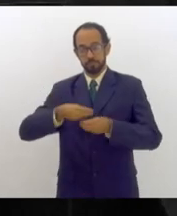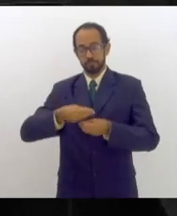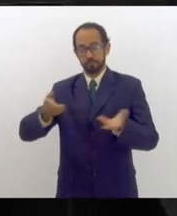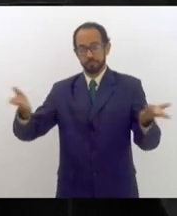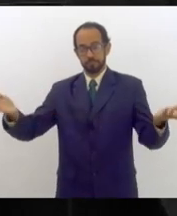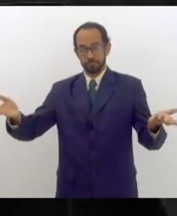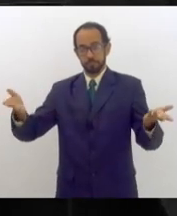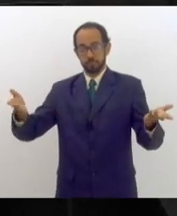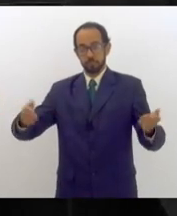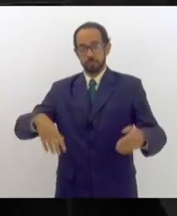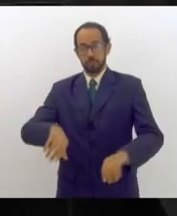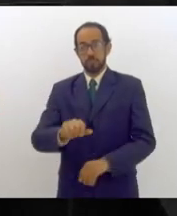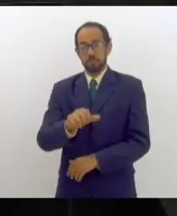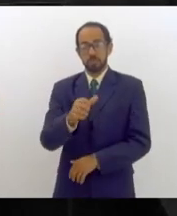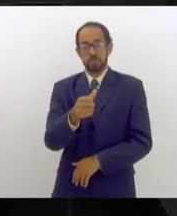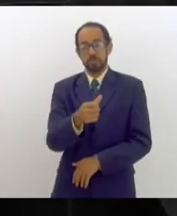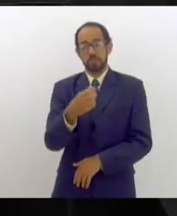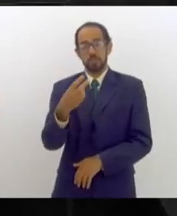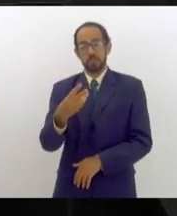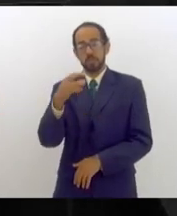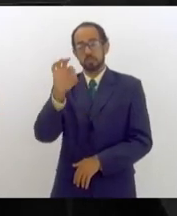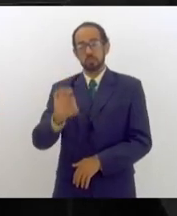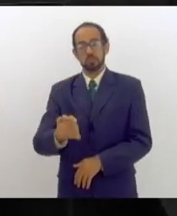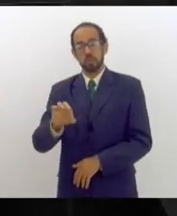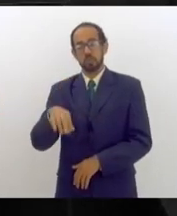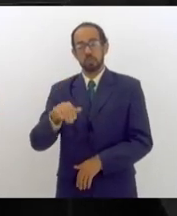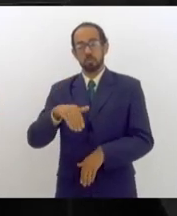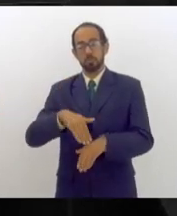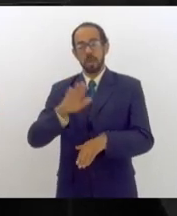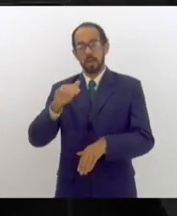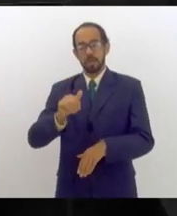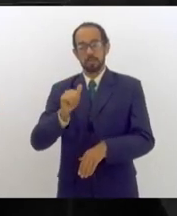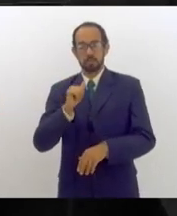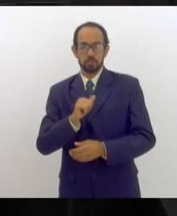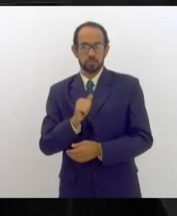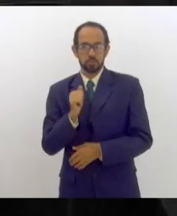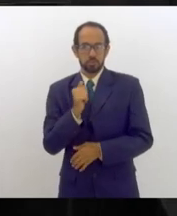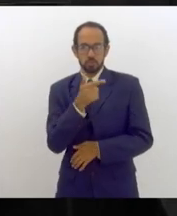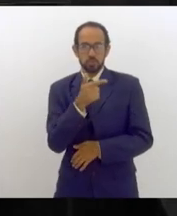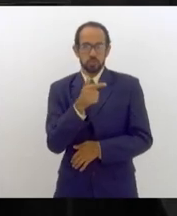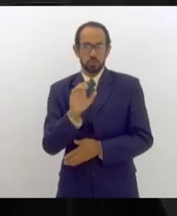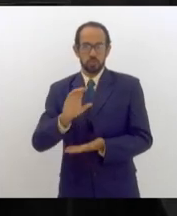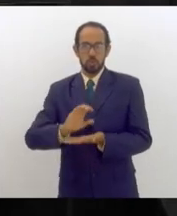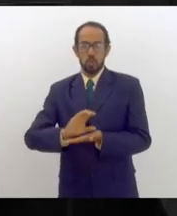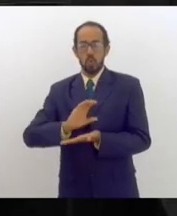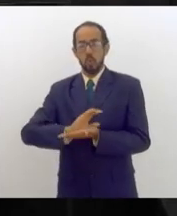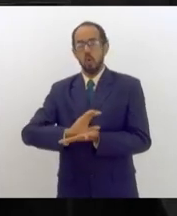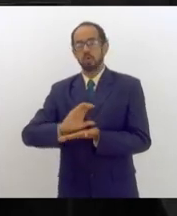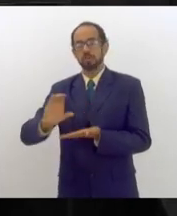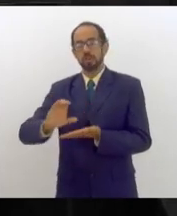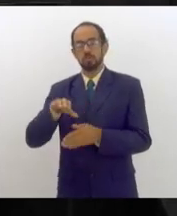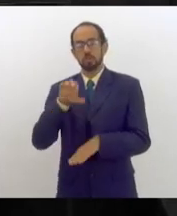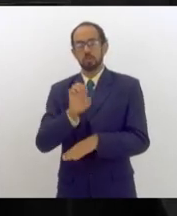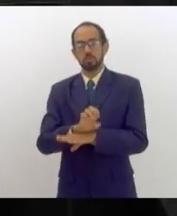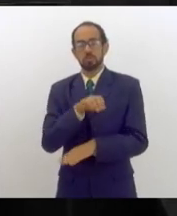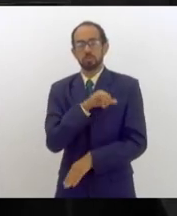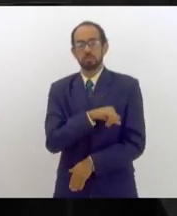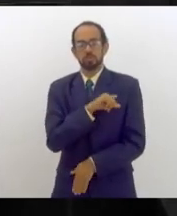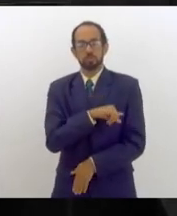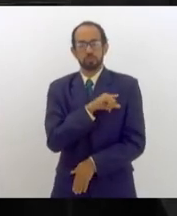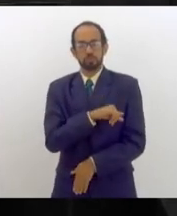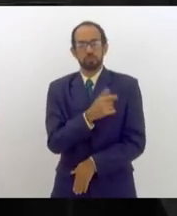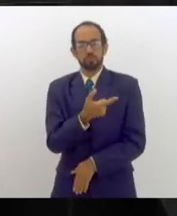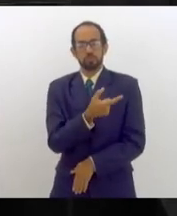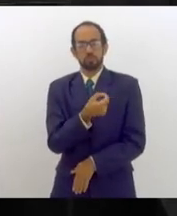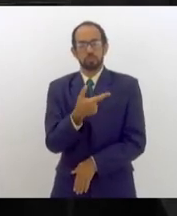é o 63% maior do que o nosso orçamento de 23